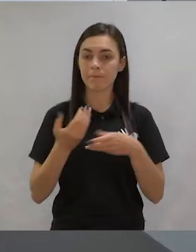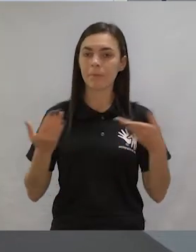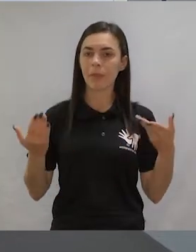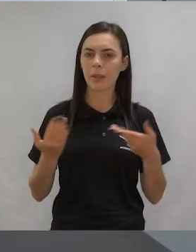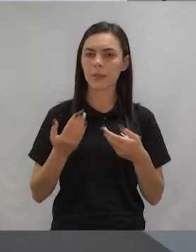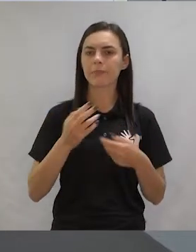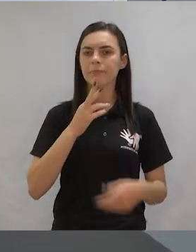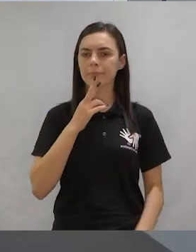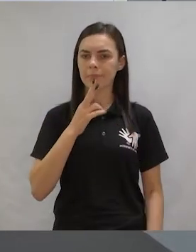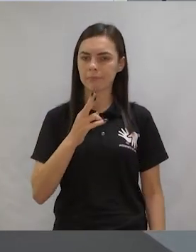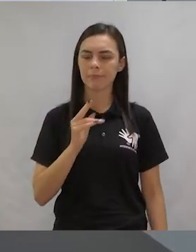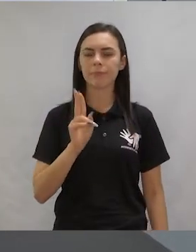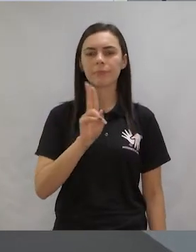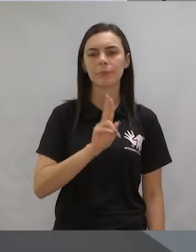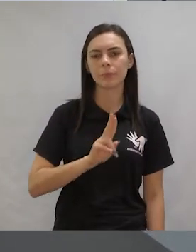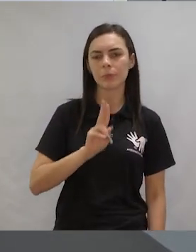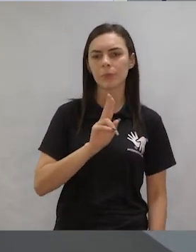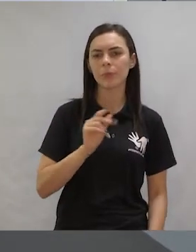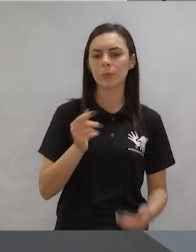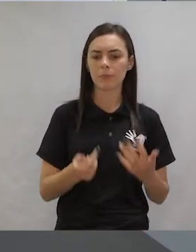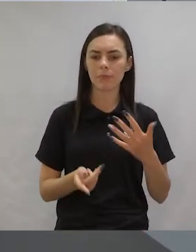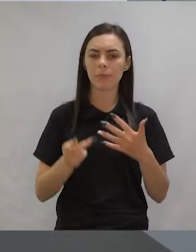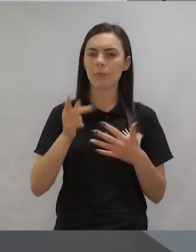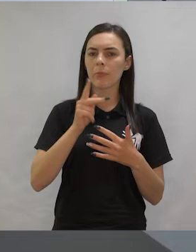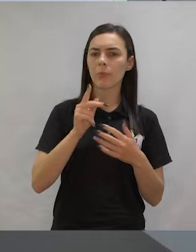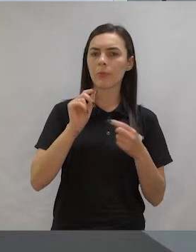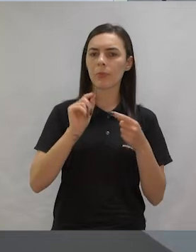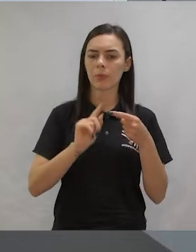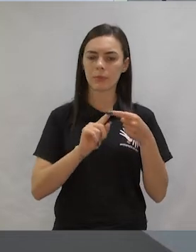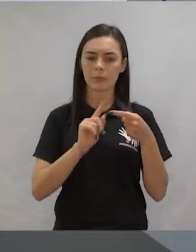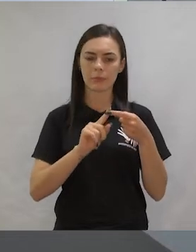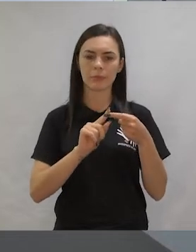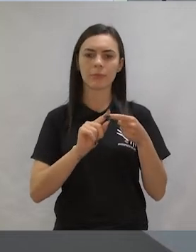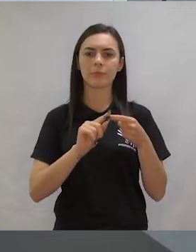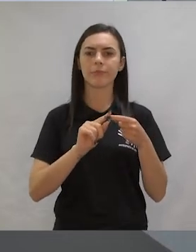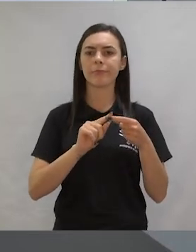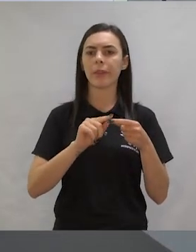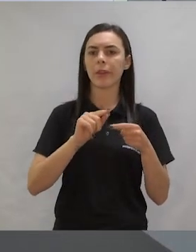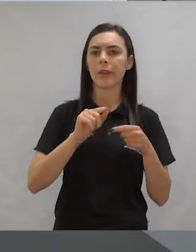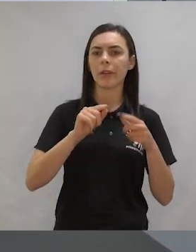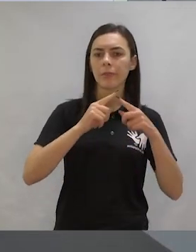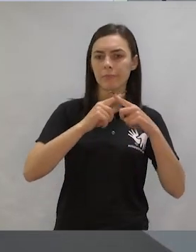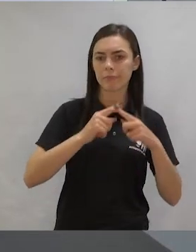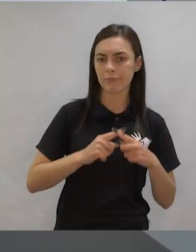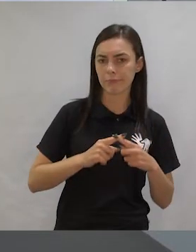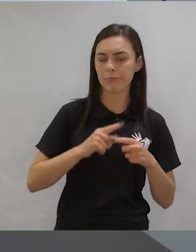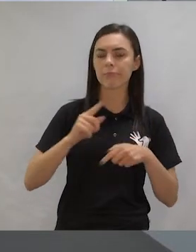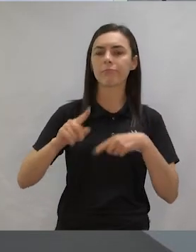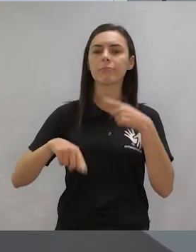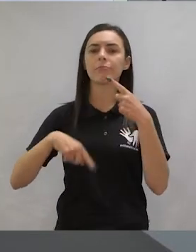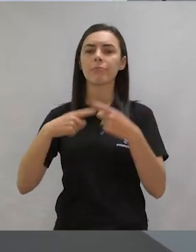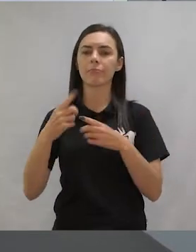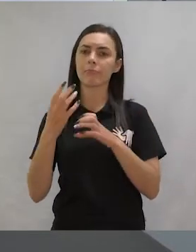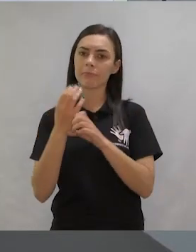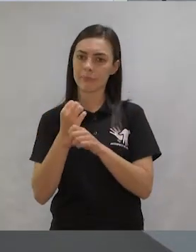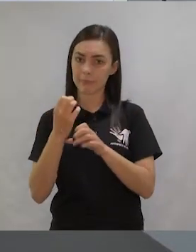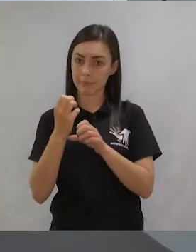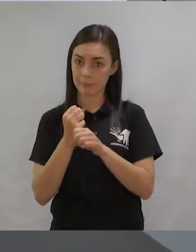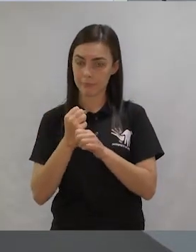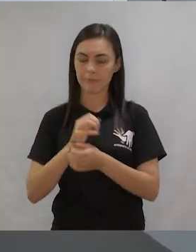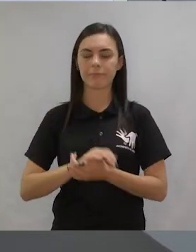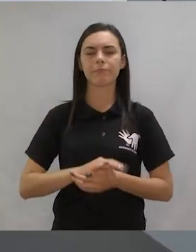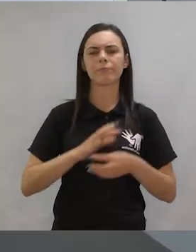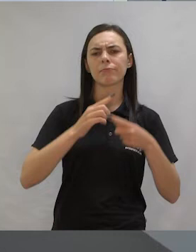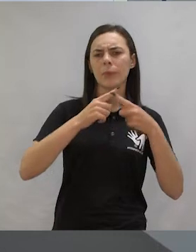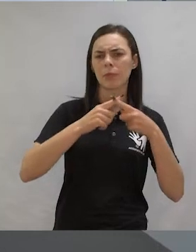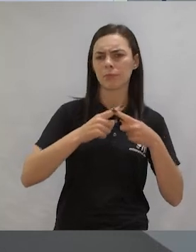daí eu resolvi. Usei aqui primeiro a multiplicação e depois fiz a soma.